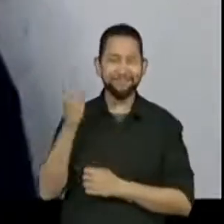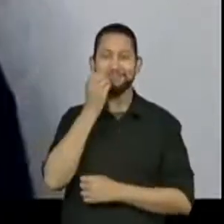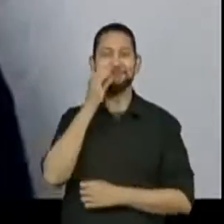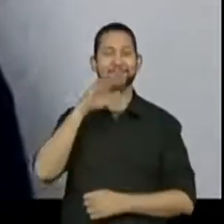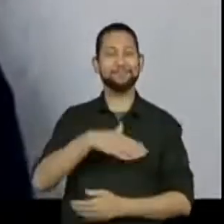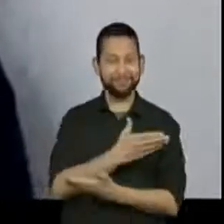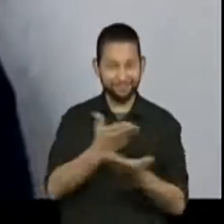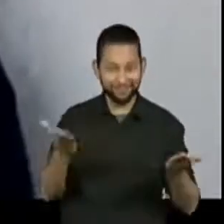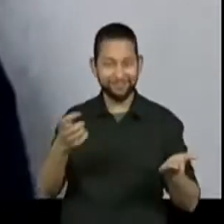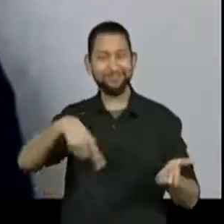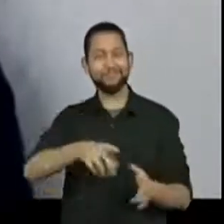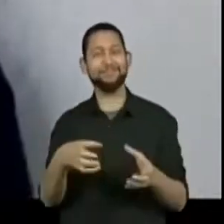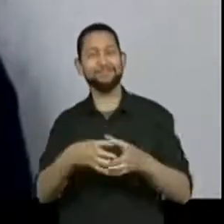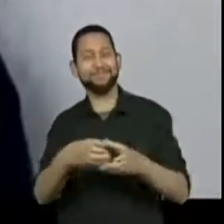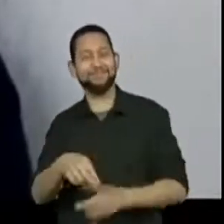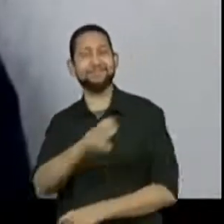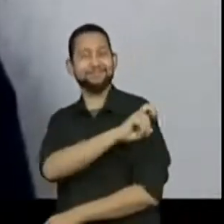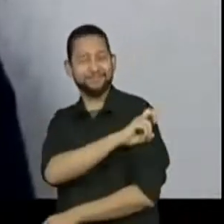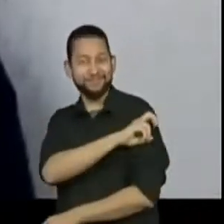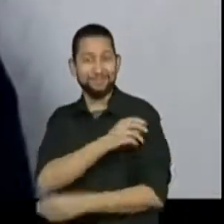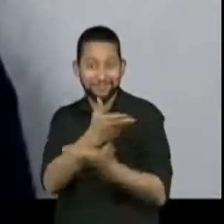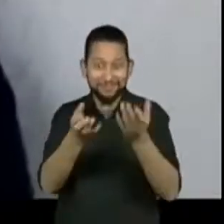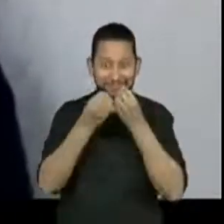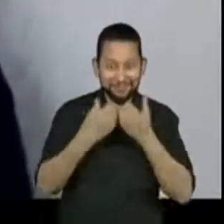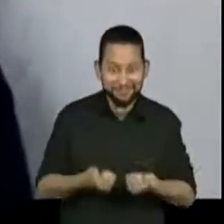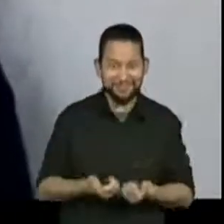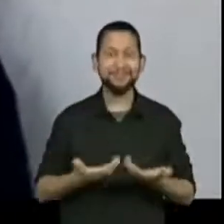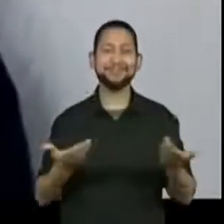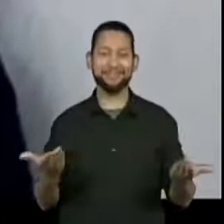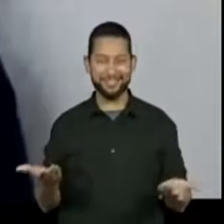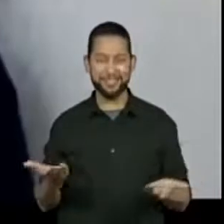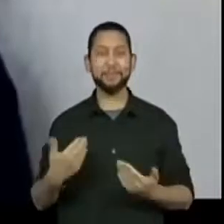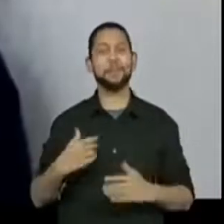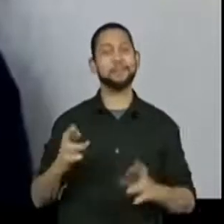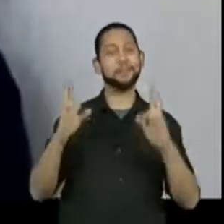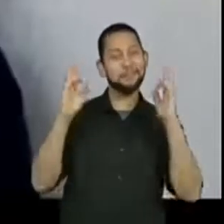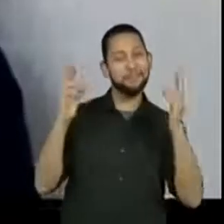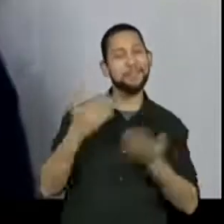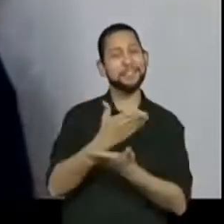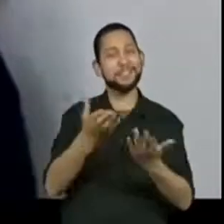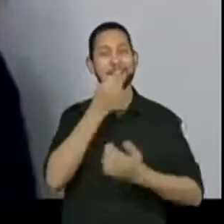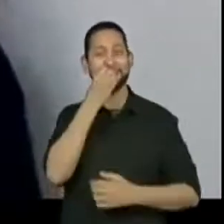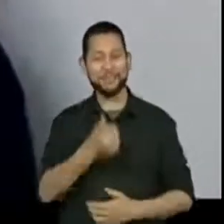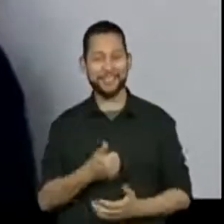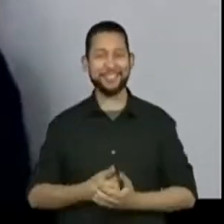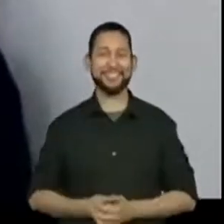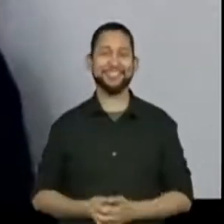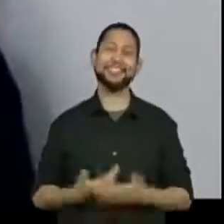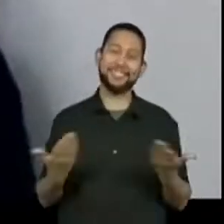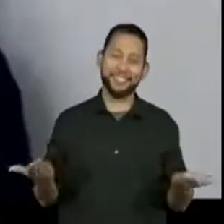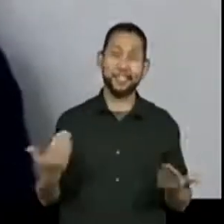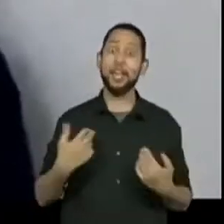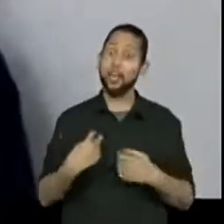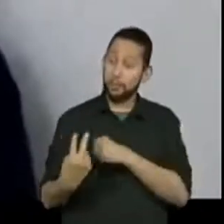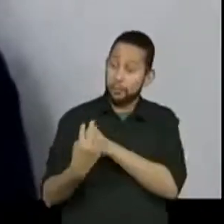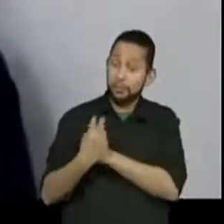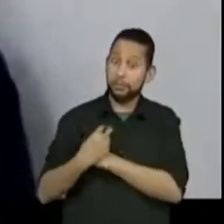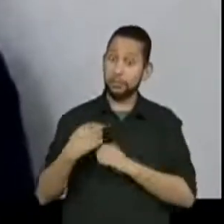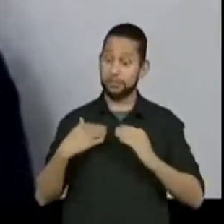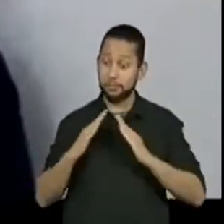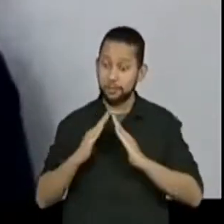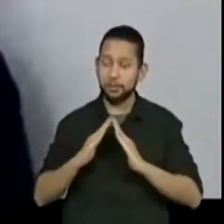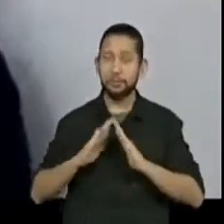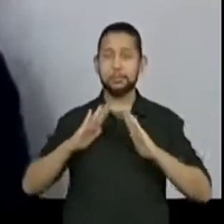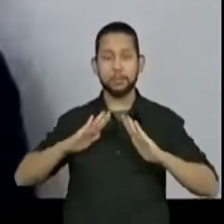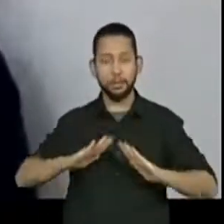Boa tarde, galerinha do quinto ano. Como vocês estão? Eu espero que todos estejam bem. Eu aqui estou me cuidando, acordei